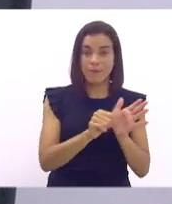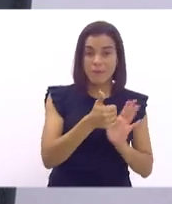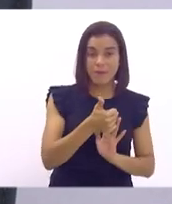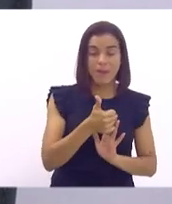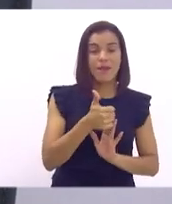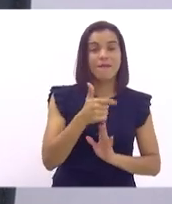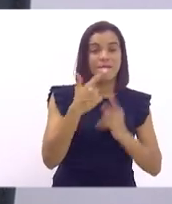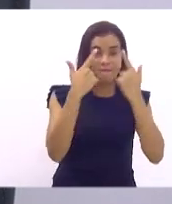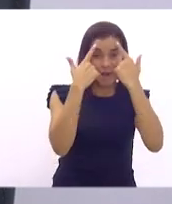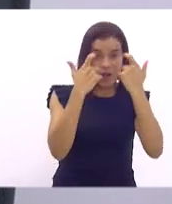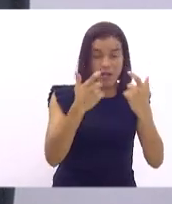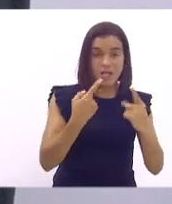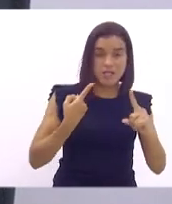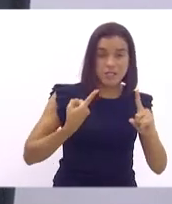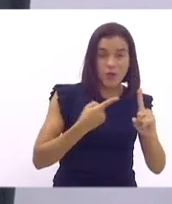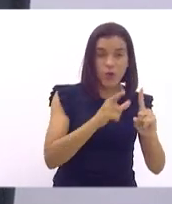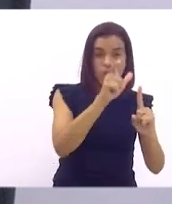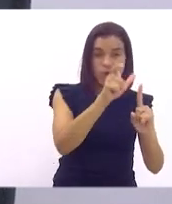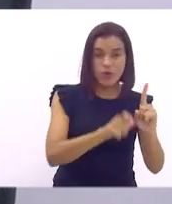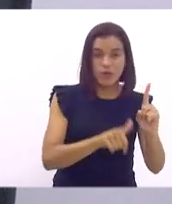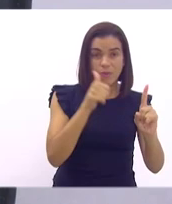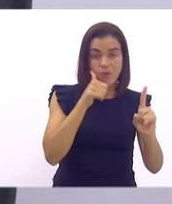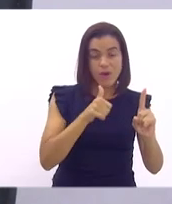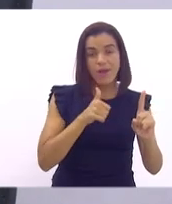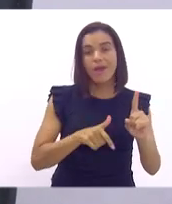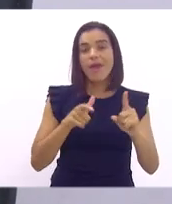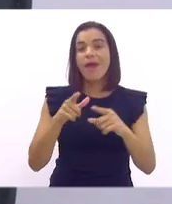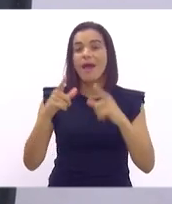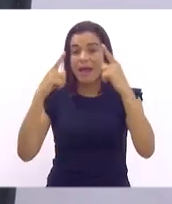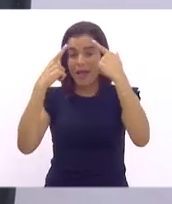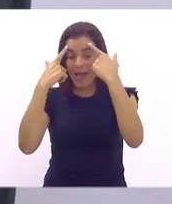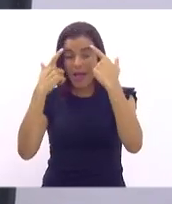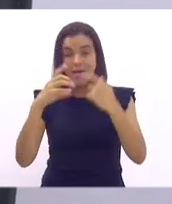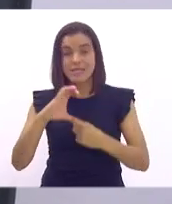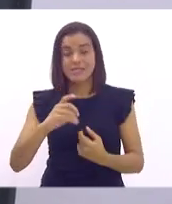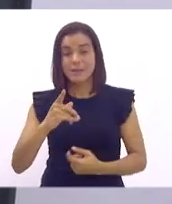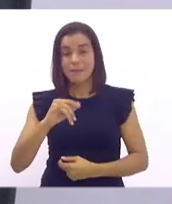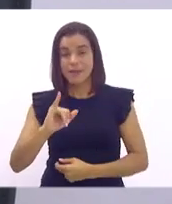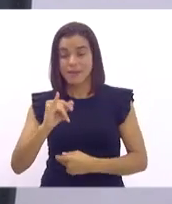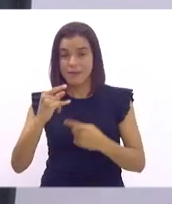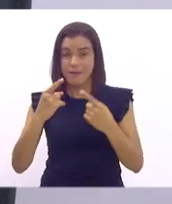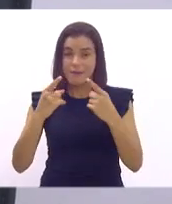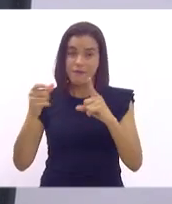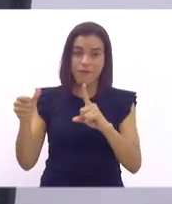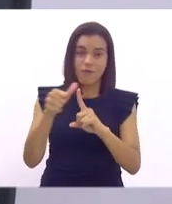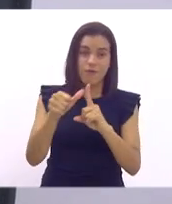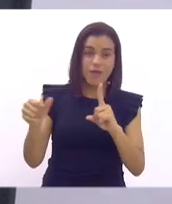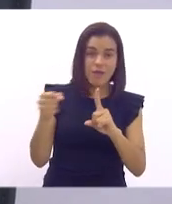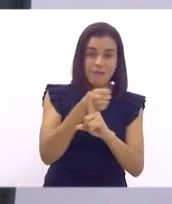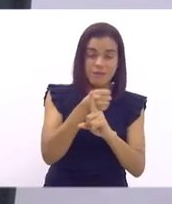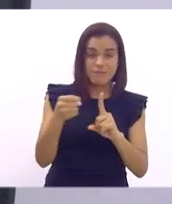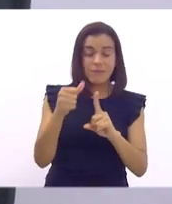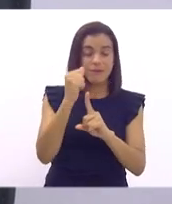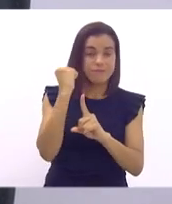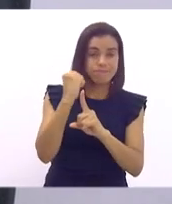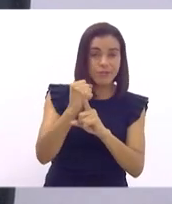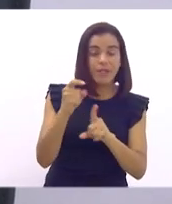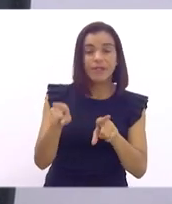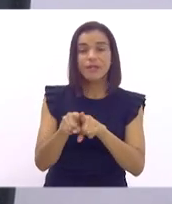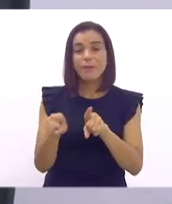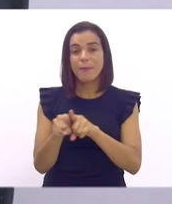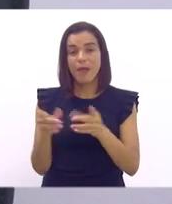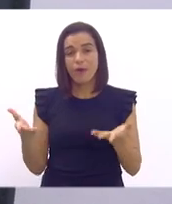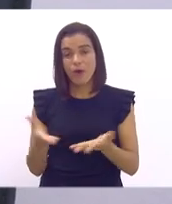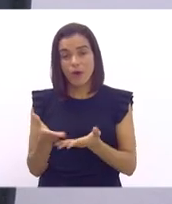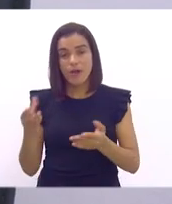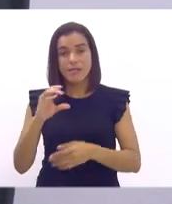violência contra a mulher, no segundo momento a CPI do feminicídio e hoje a CPI dos crimes cibernéticos. E é muito